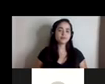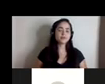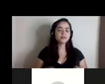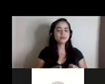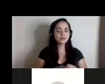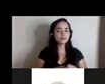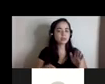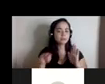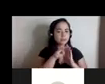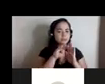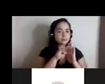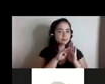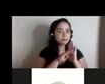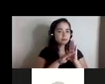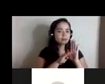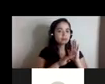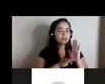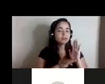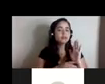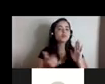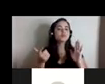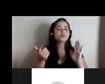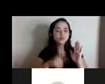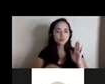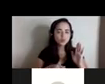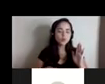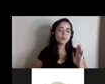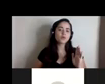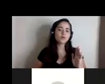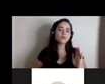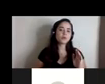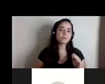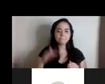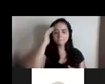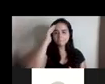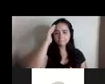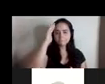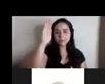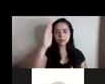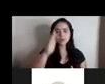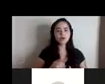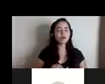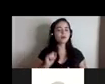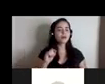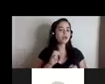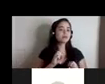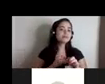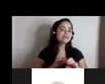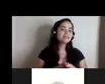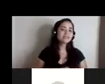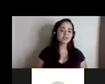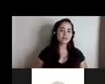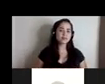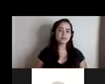reclassificar o currículo e o ensino, priorizar o ensino, E isso